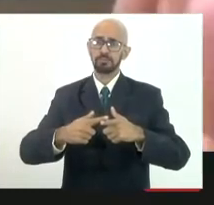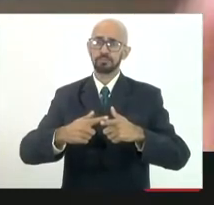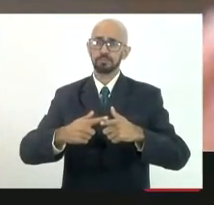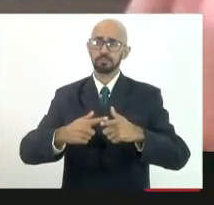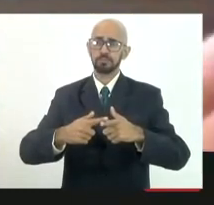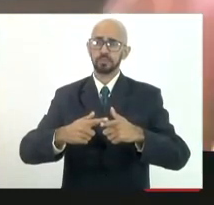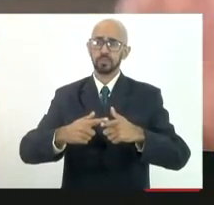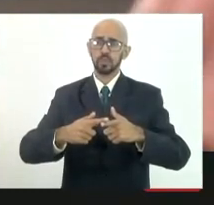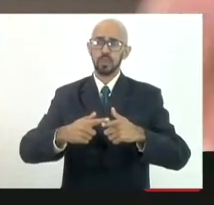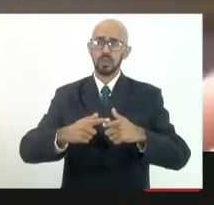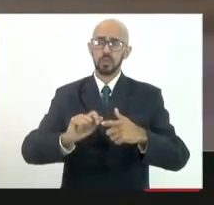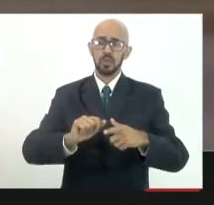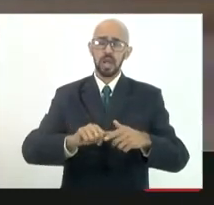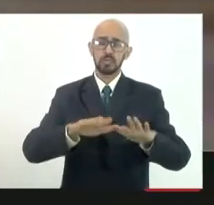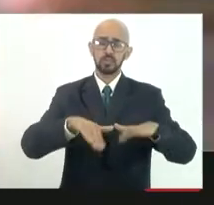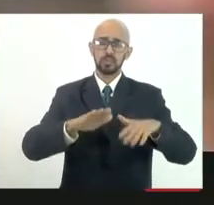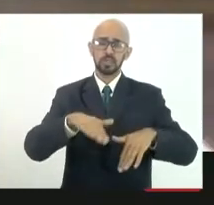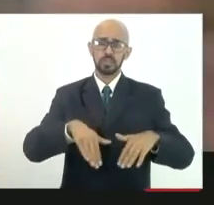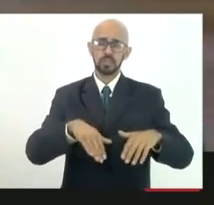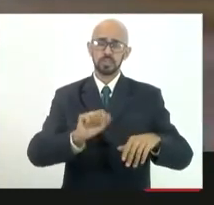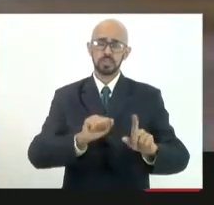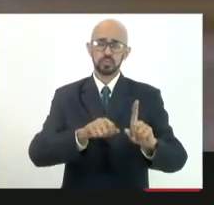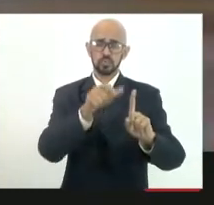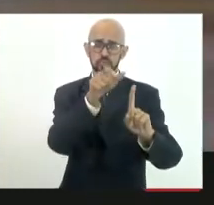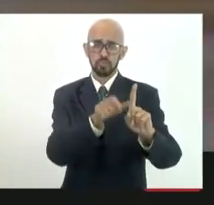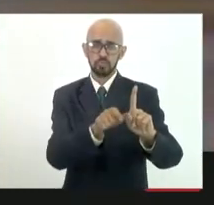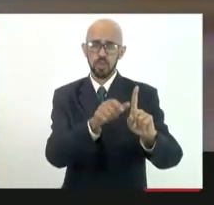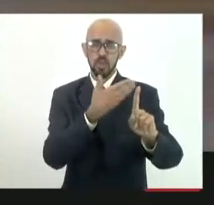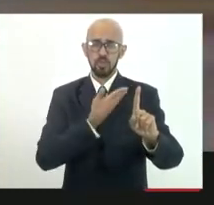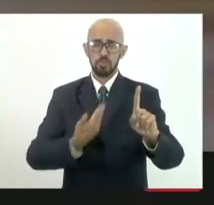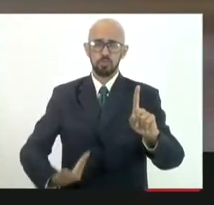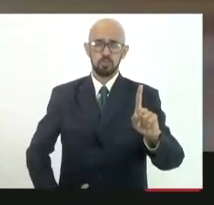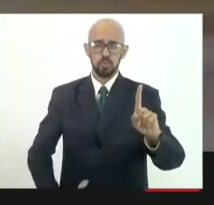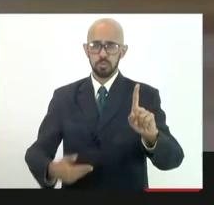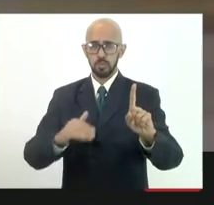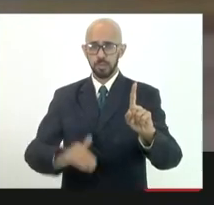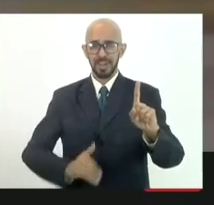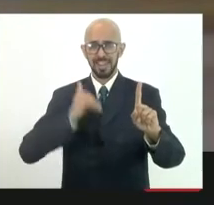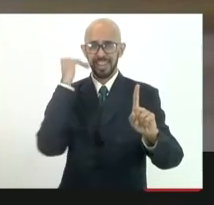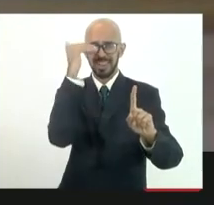os agentes públicos, muitas vezes, para além dos estigmas, né,